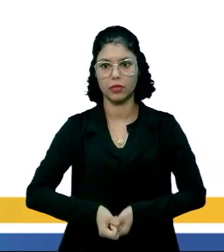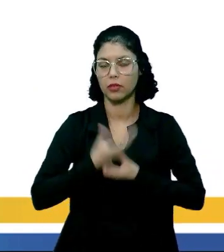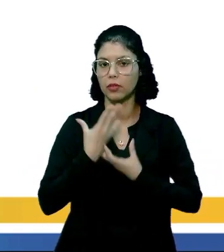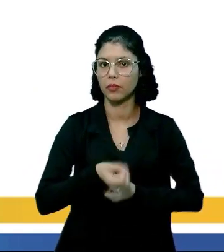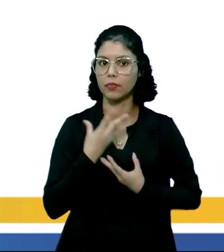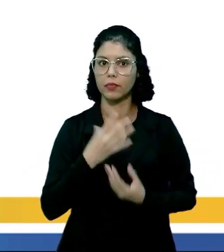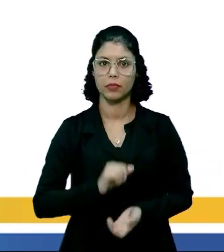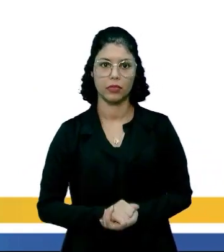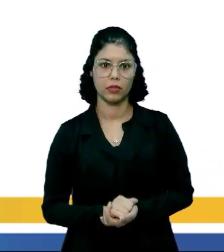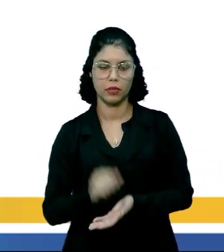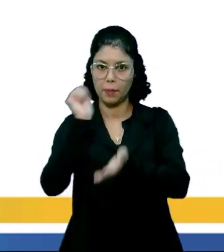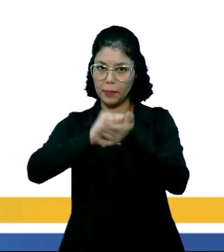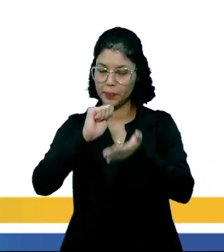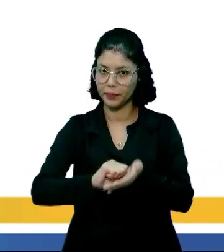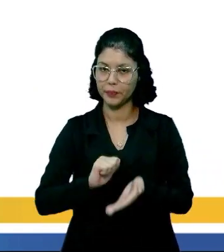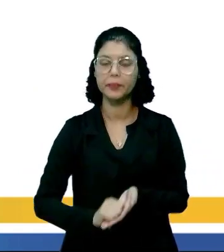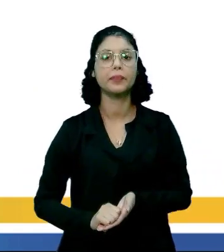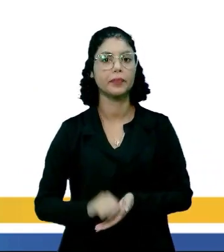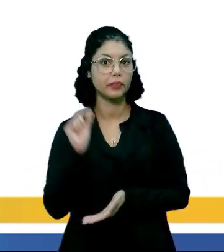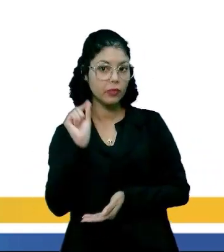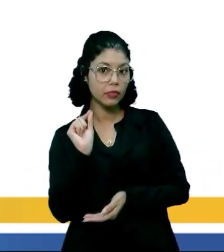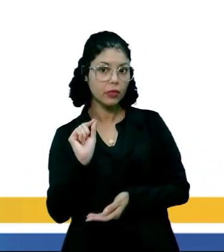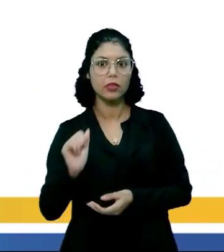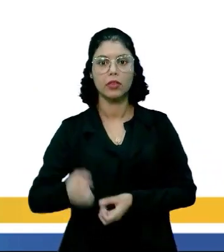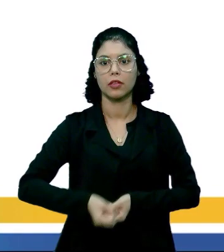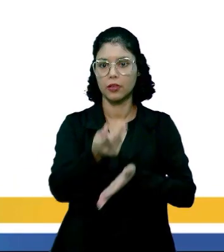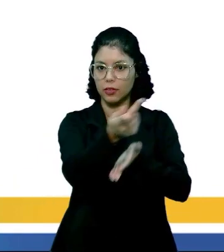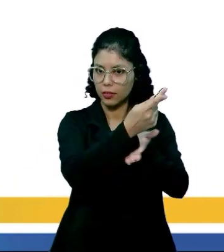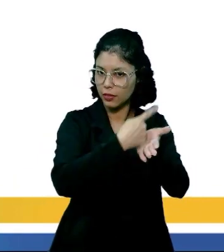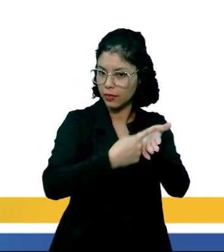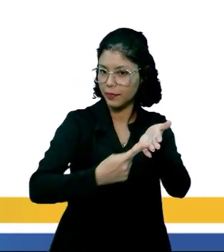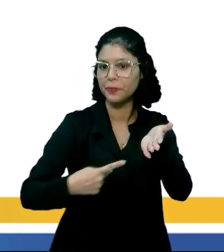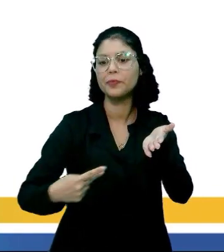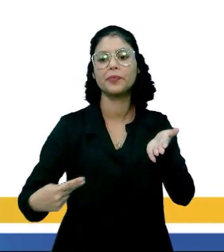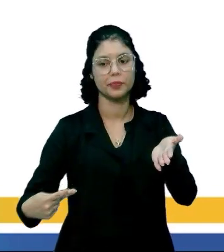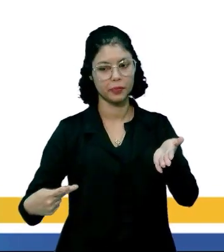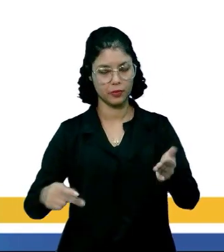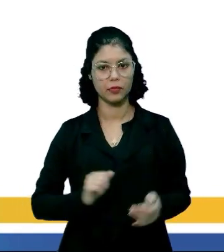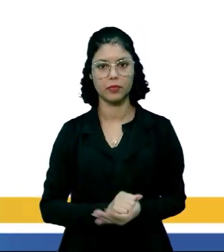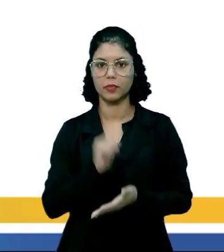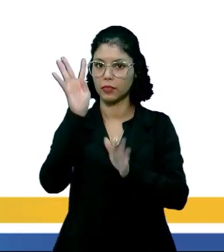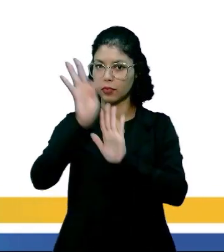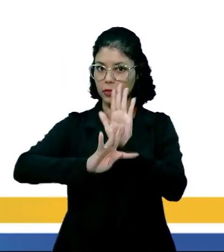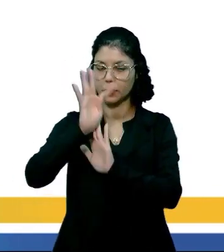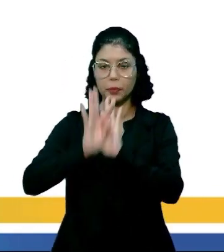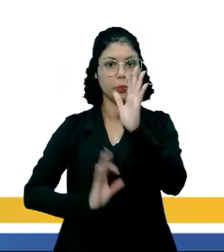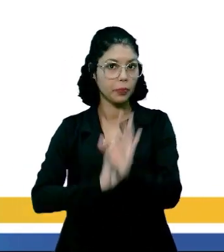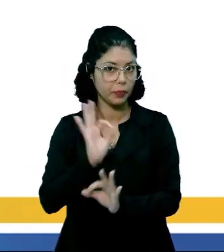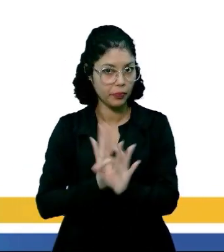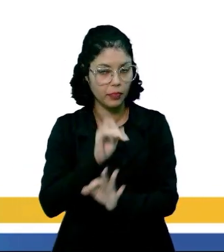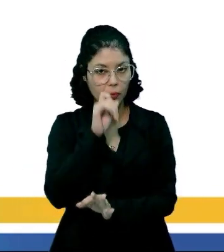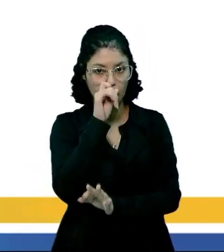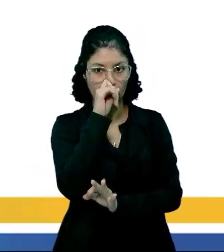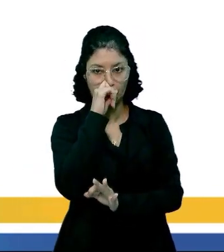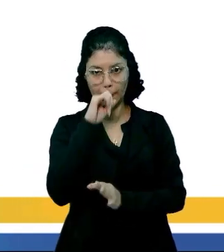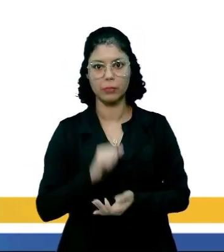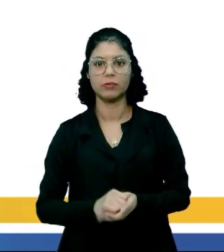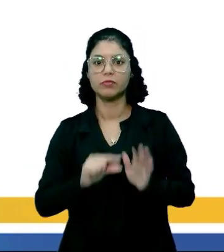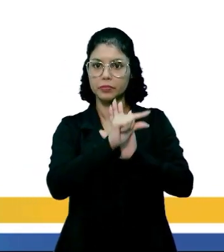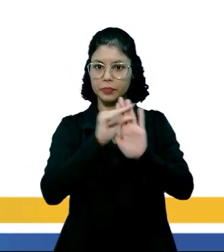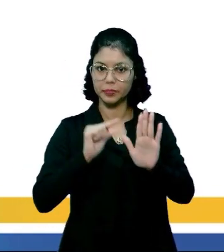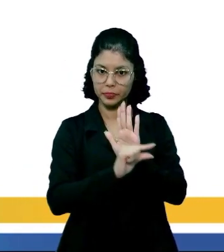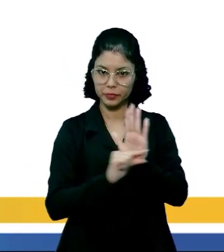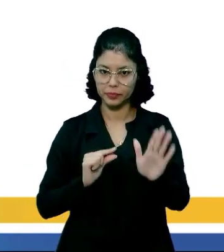ou seja, ele escreve aí poemas, poesias, enfim, textos organizados em